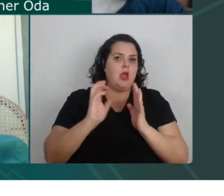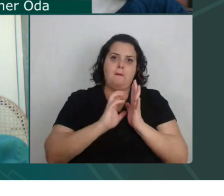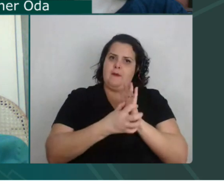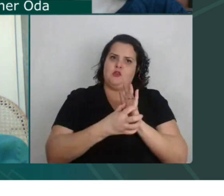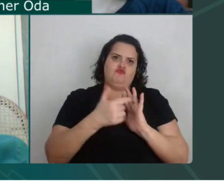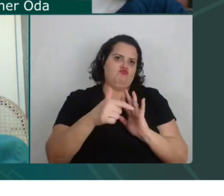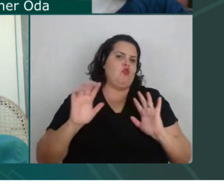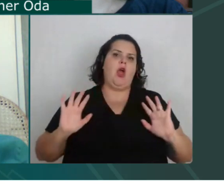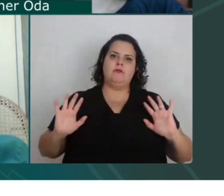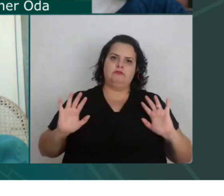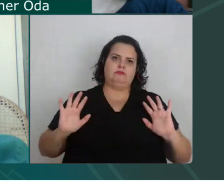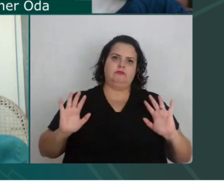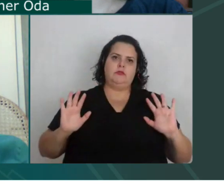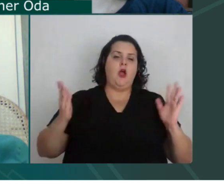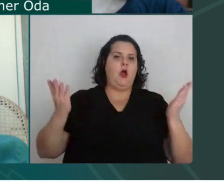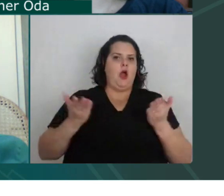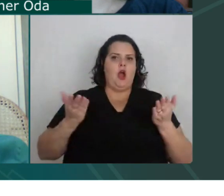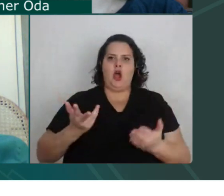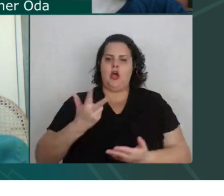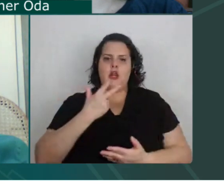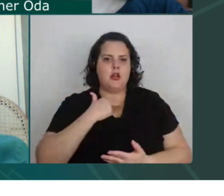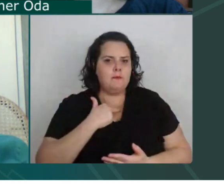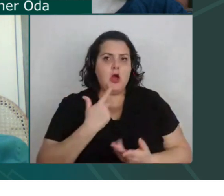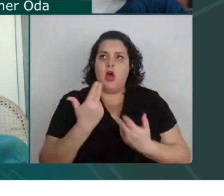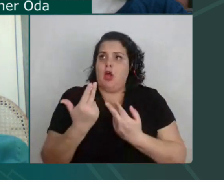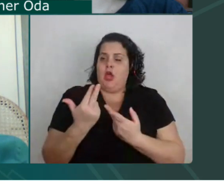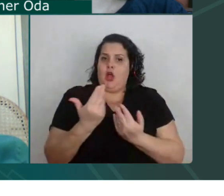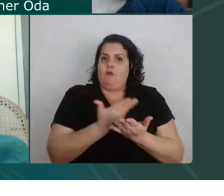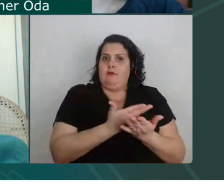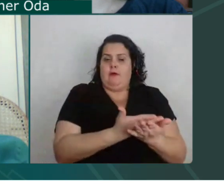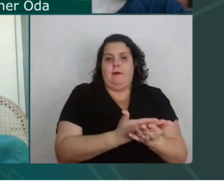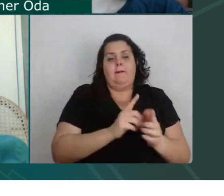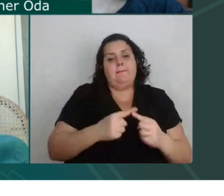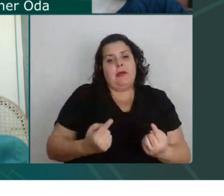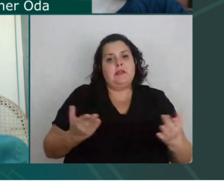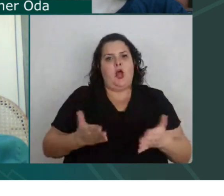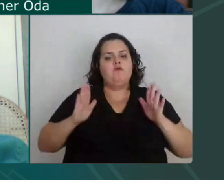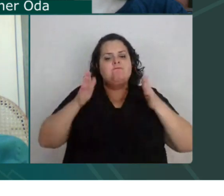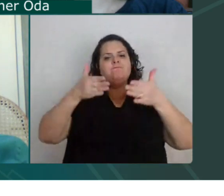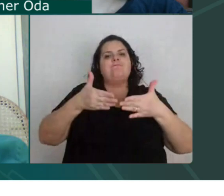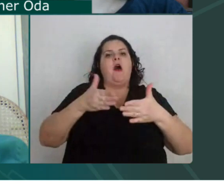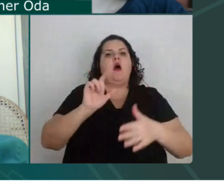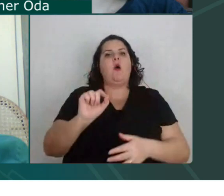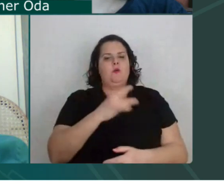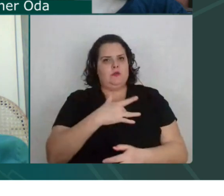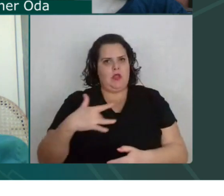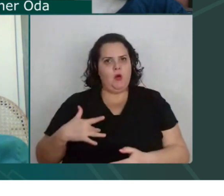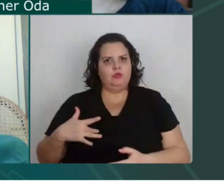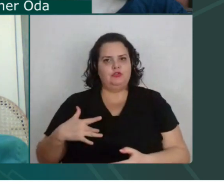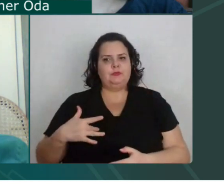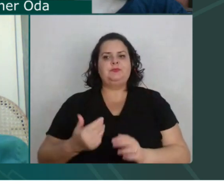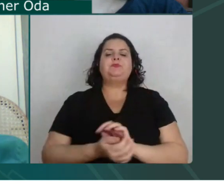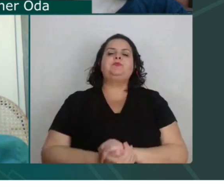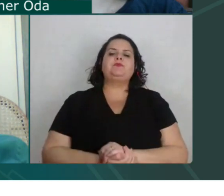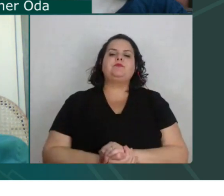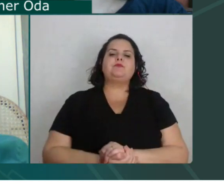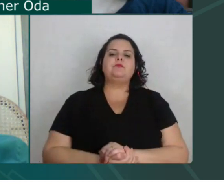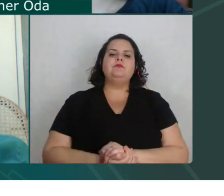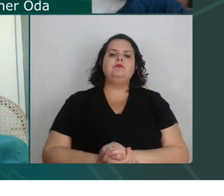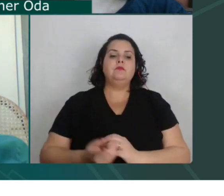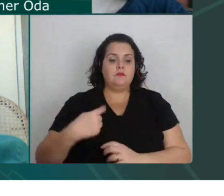mais discutido, assim como a própria educação, mas agora a ênfase na questão saúde. Vamos discutir do necessário